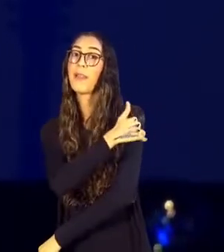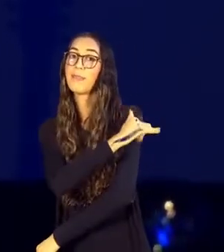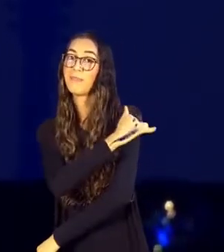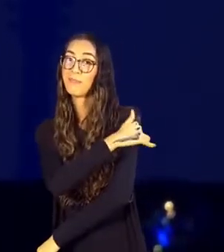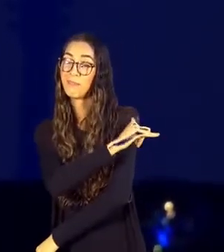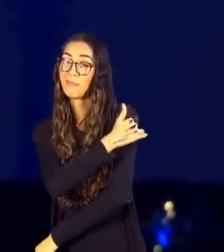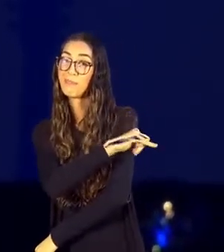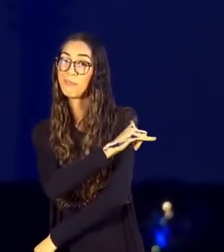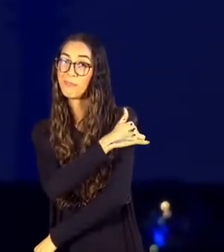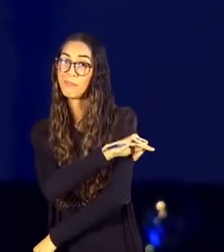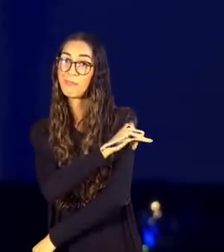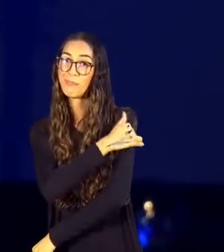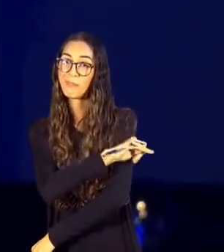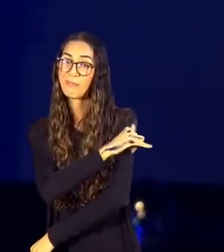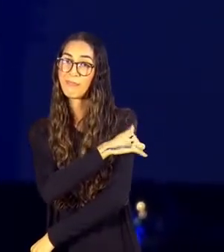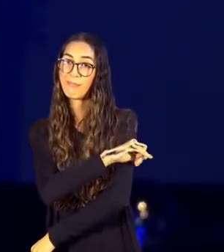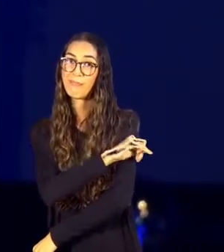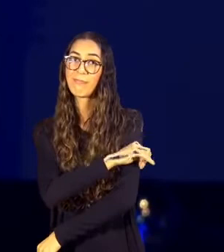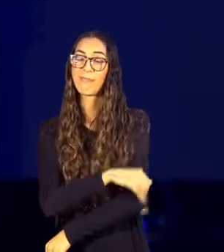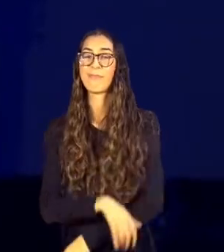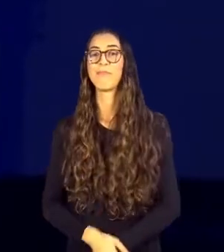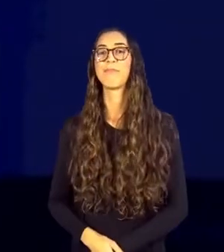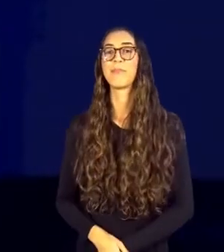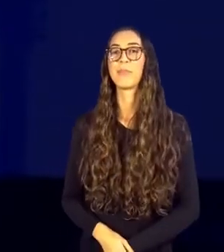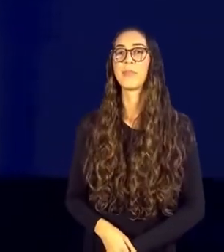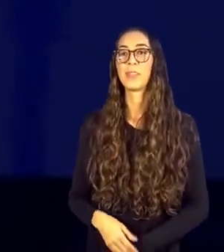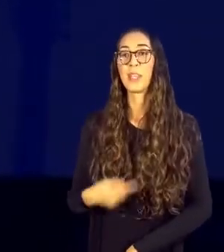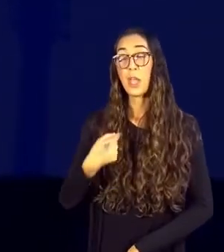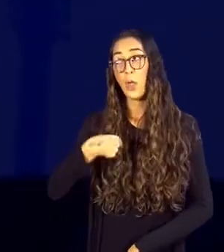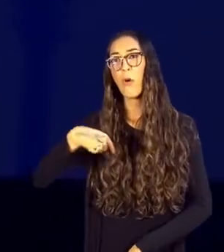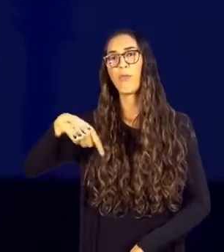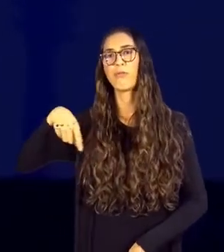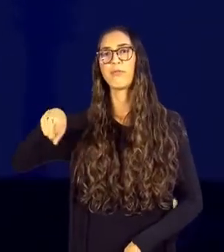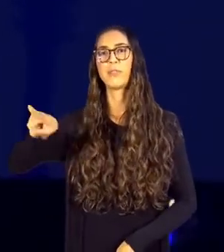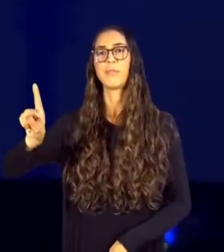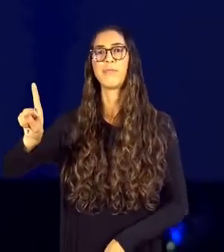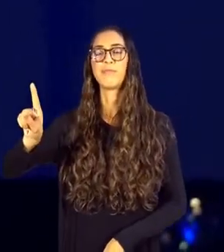para Limeira e já vim pronto para fazer a segunda via da carta